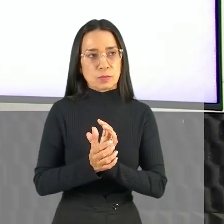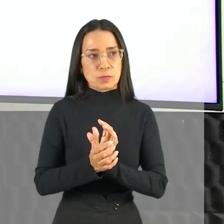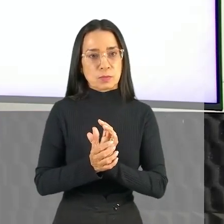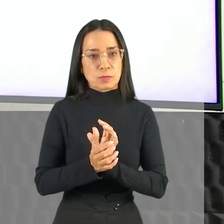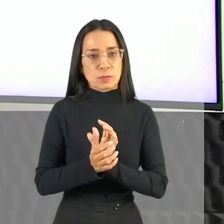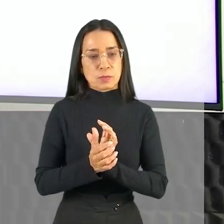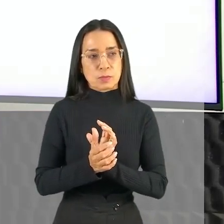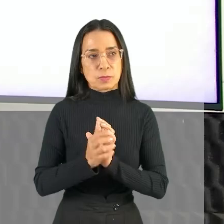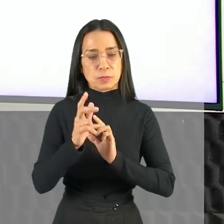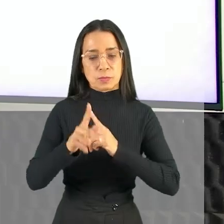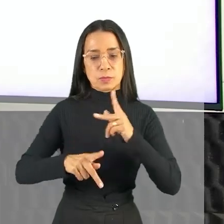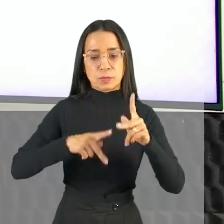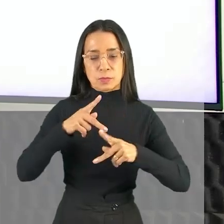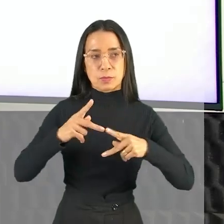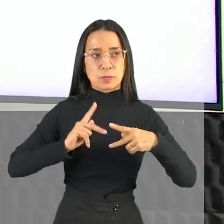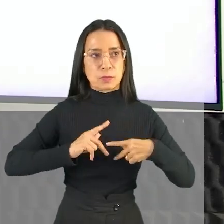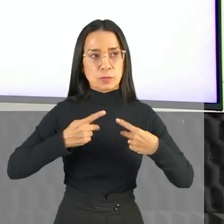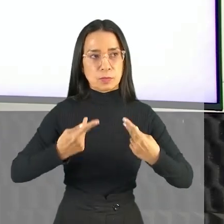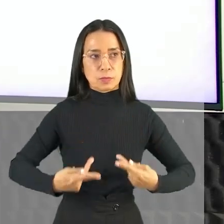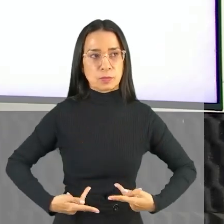né, na população humana,